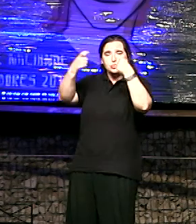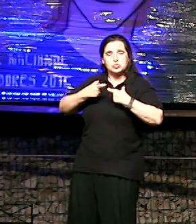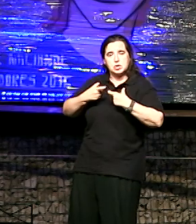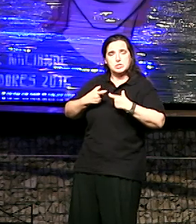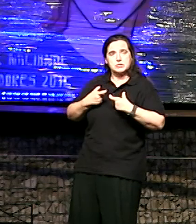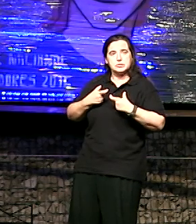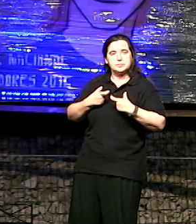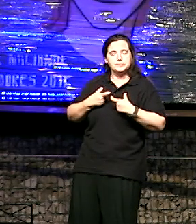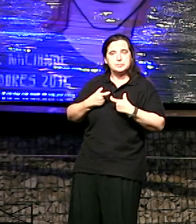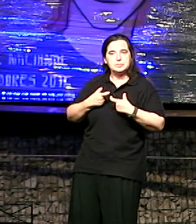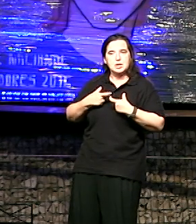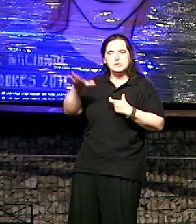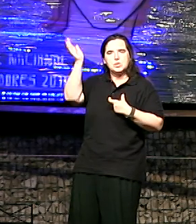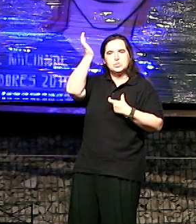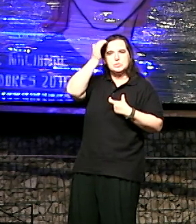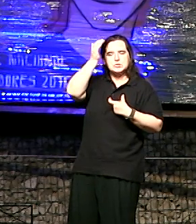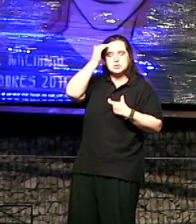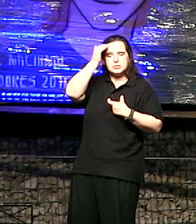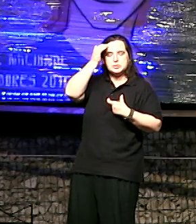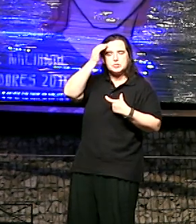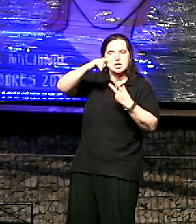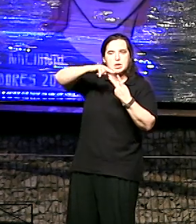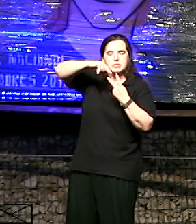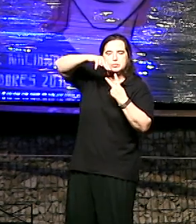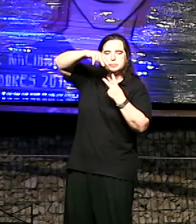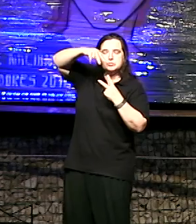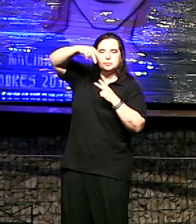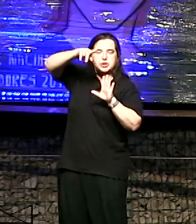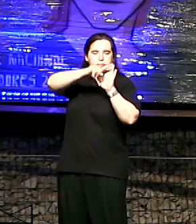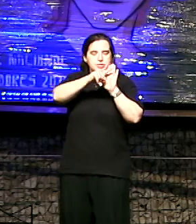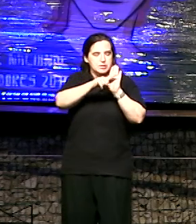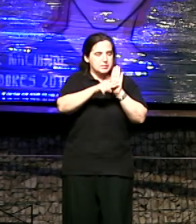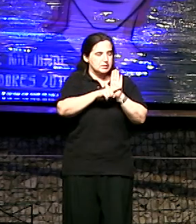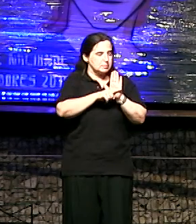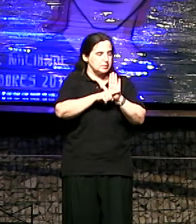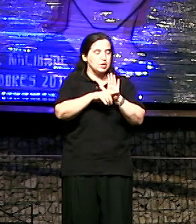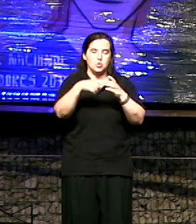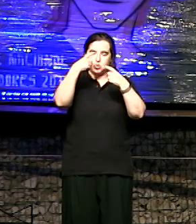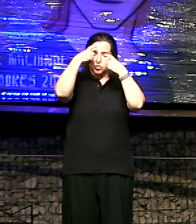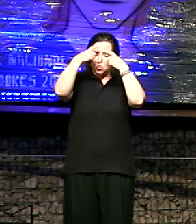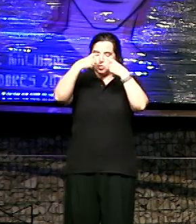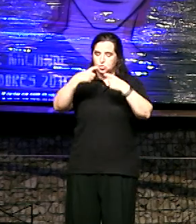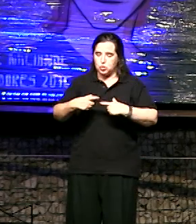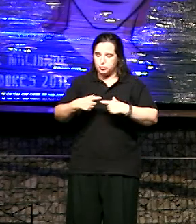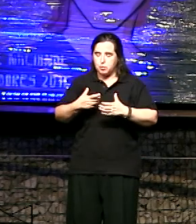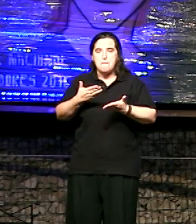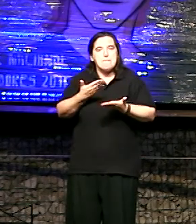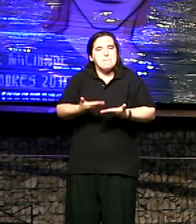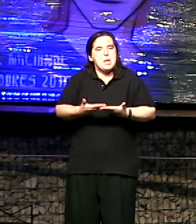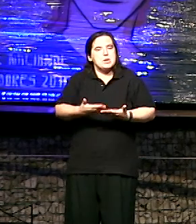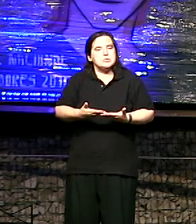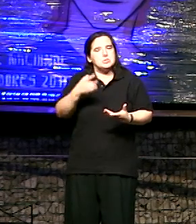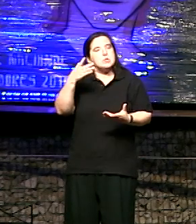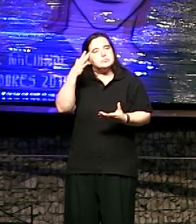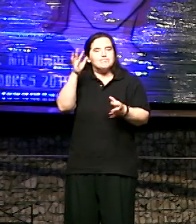e o nosso cérebro está geneticamente programado para manter o corpo em um peso ideal